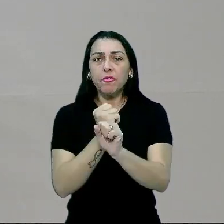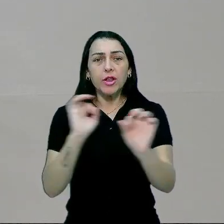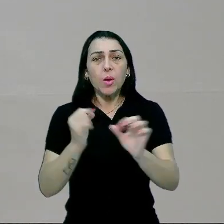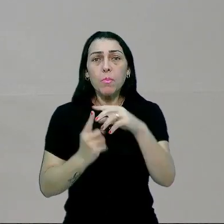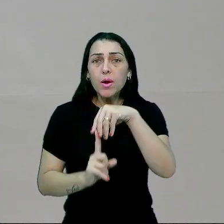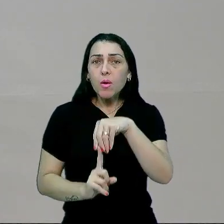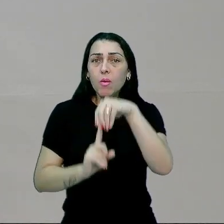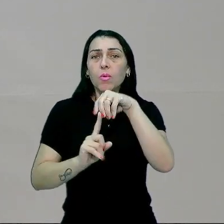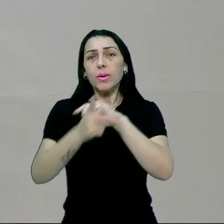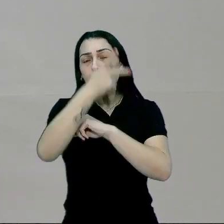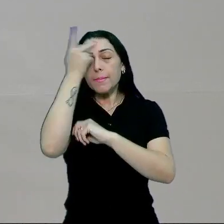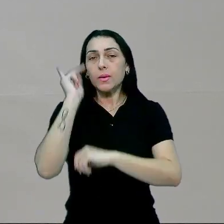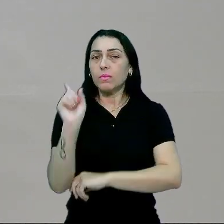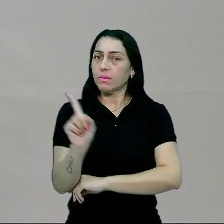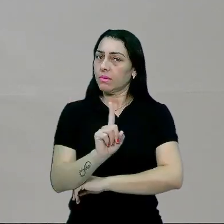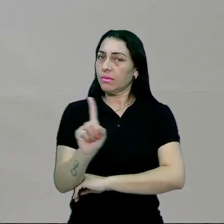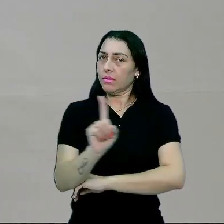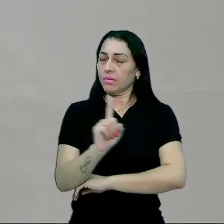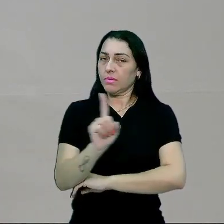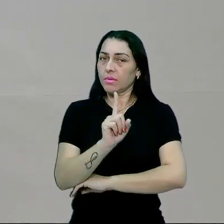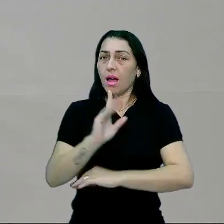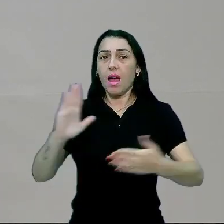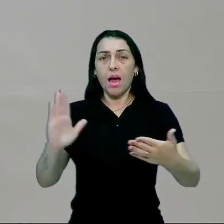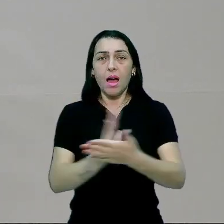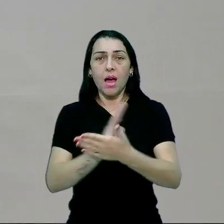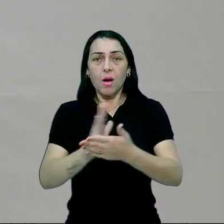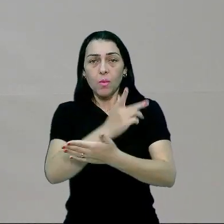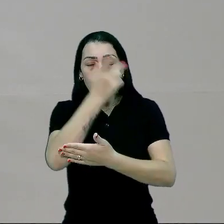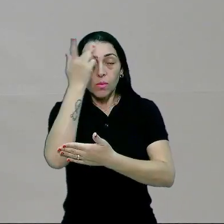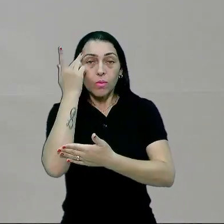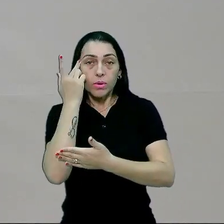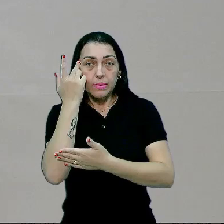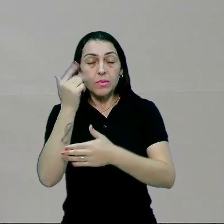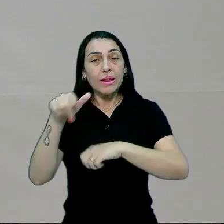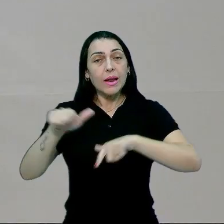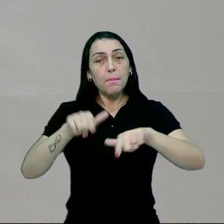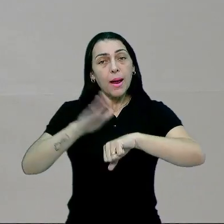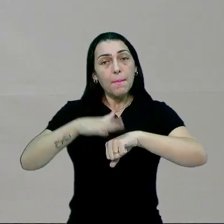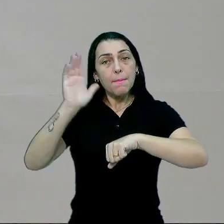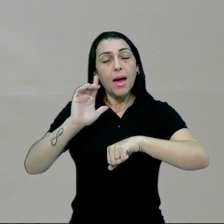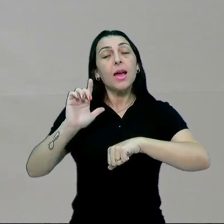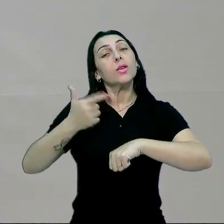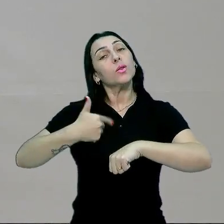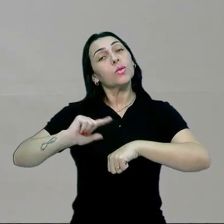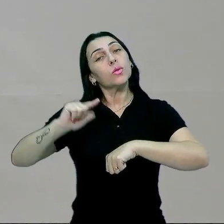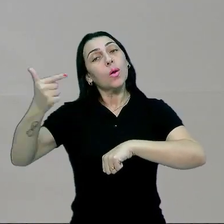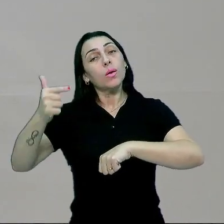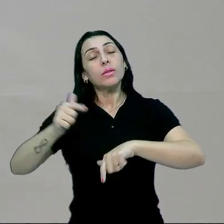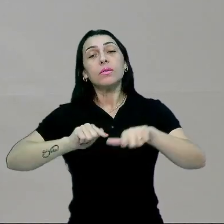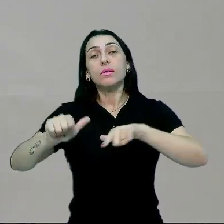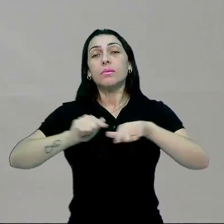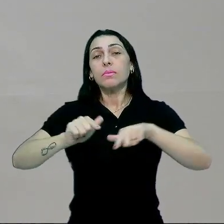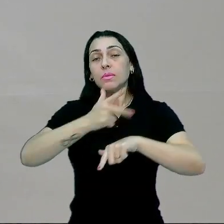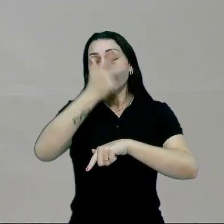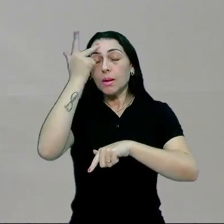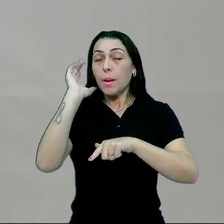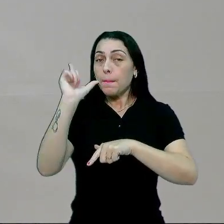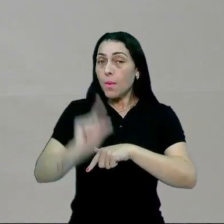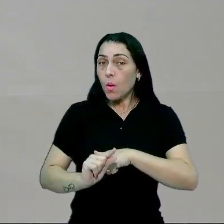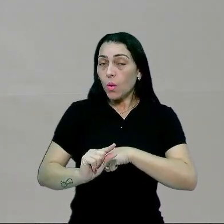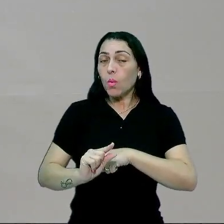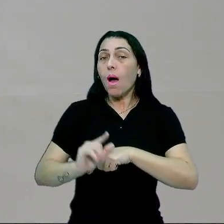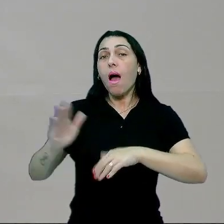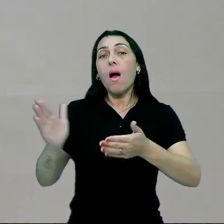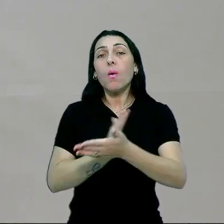uma única pessoa. Alguns trabalham mais, outros trabalham menos. Alguns trabalham menos e